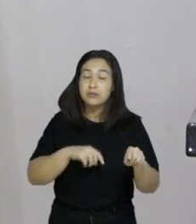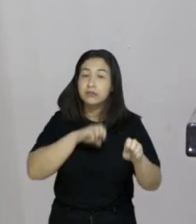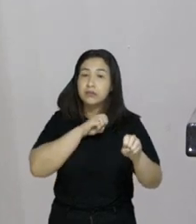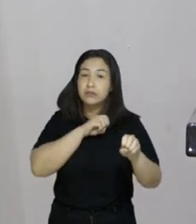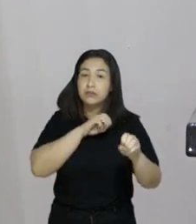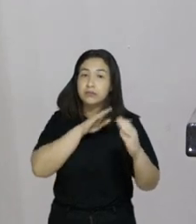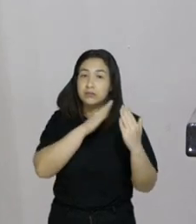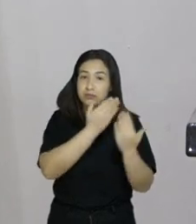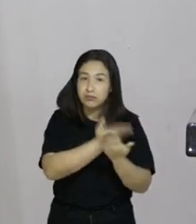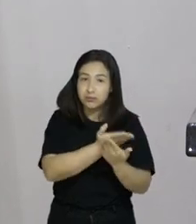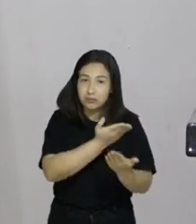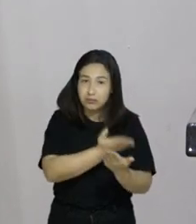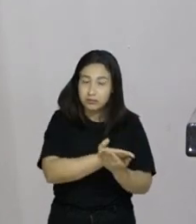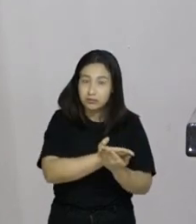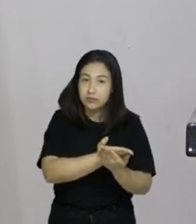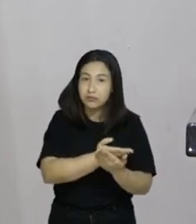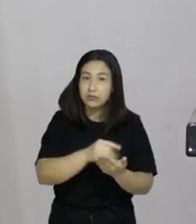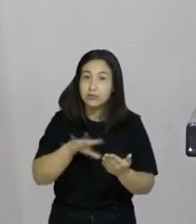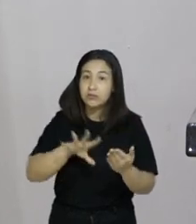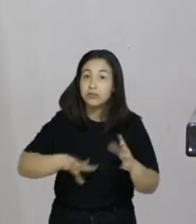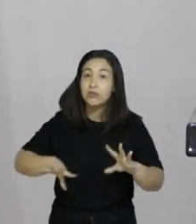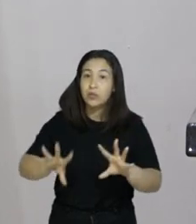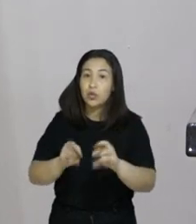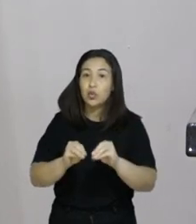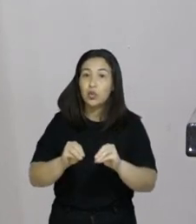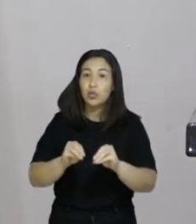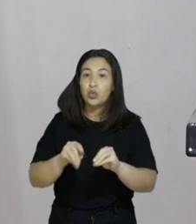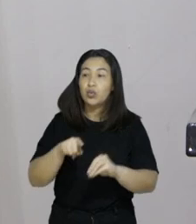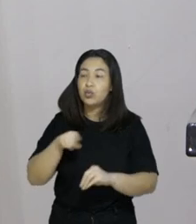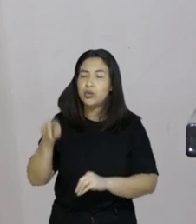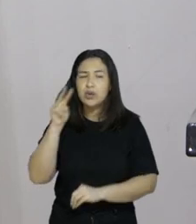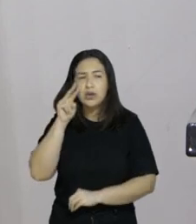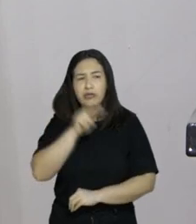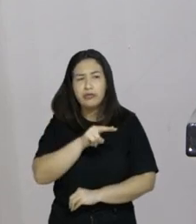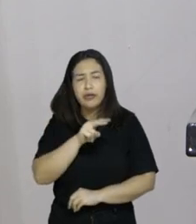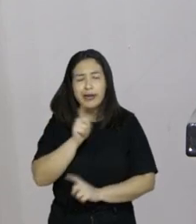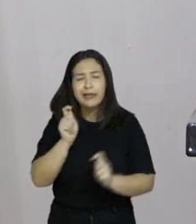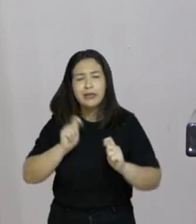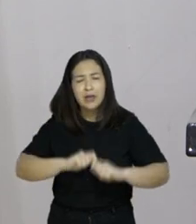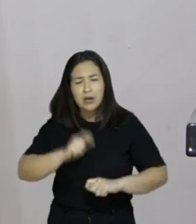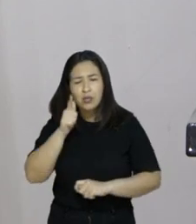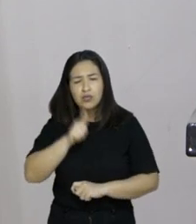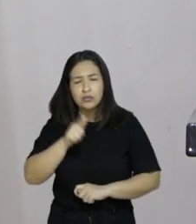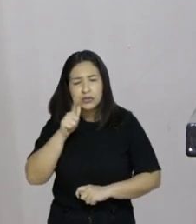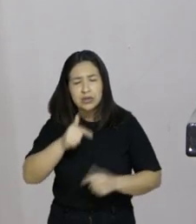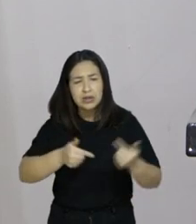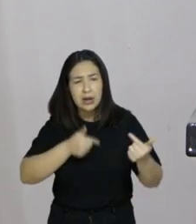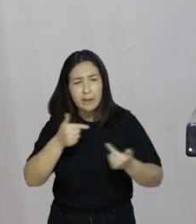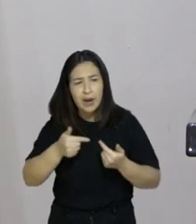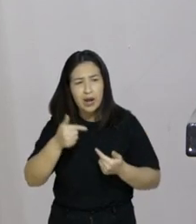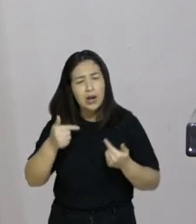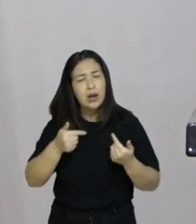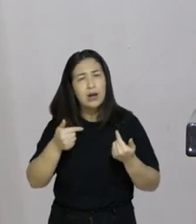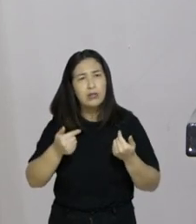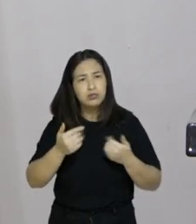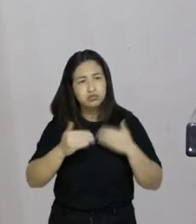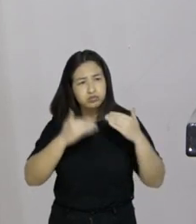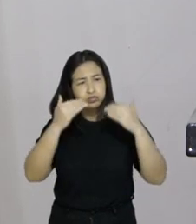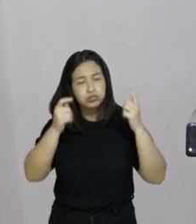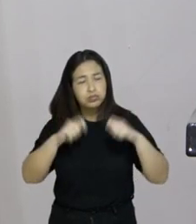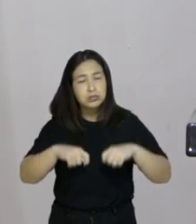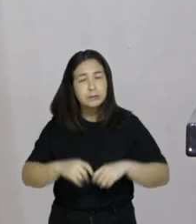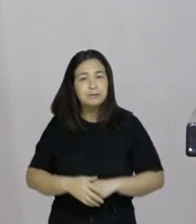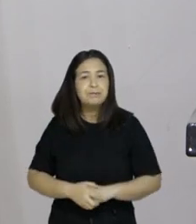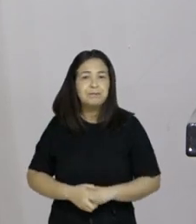onde estudantes enxerguem oportunidades e se motivem com elas. Pautado